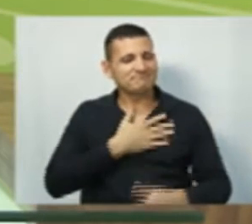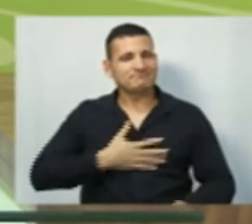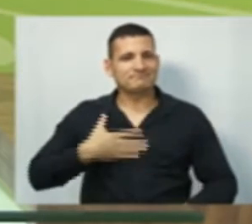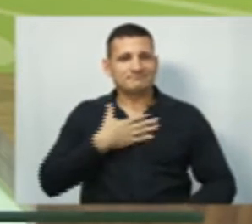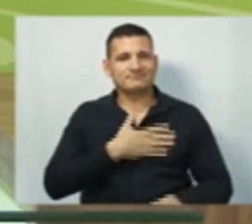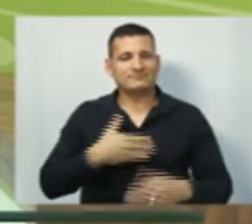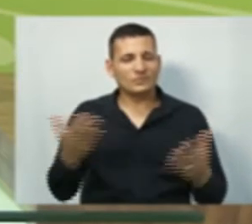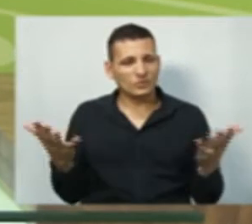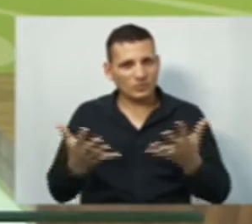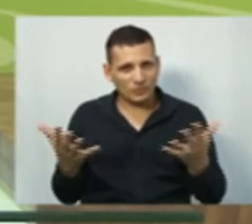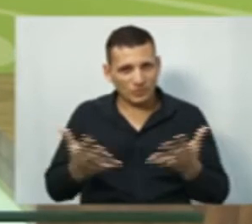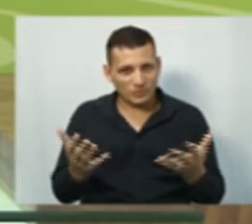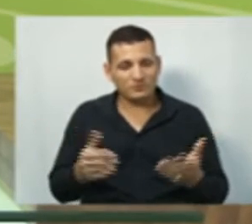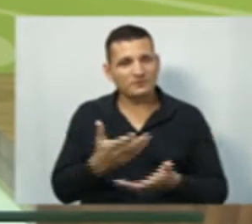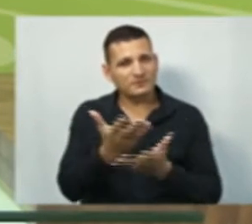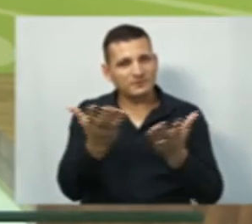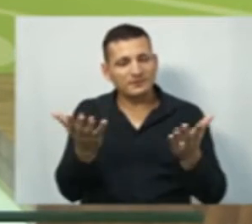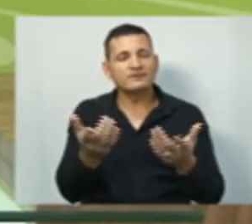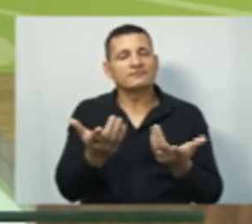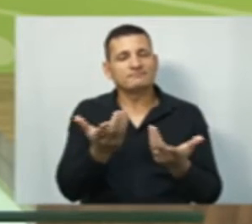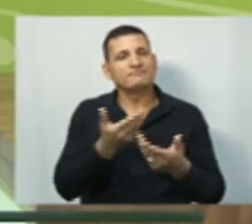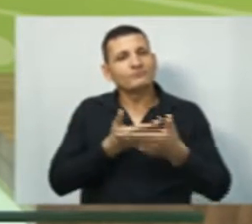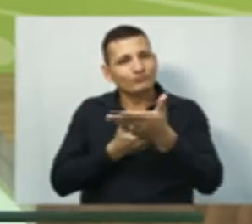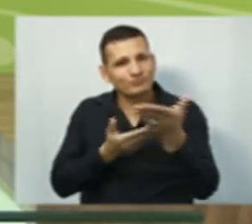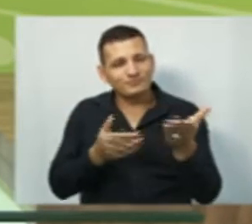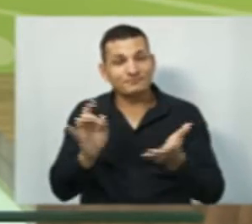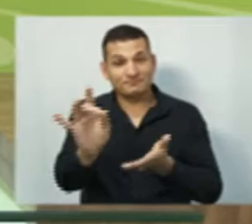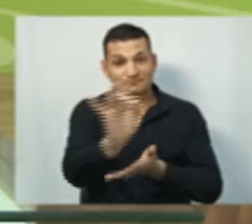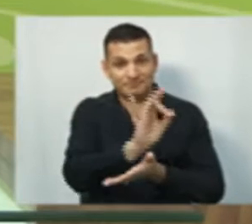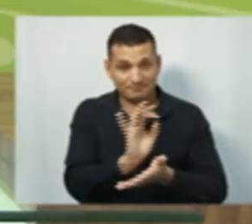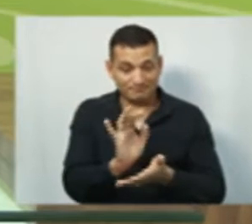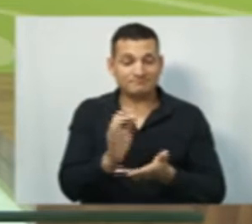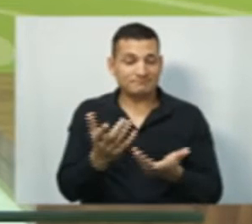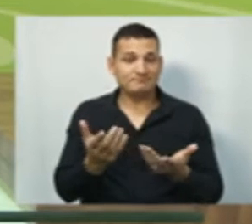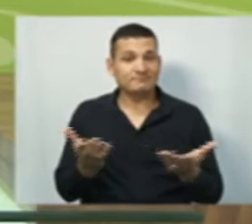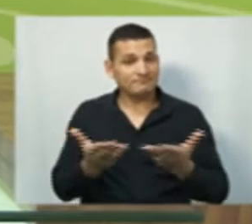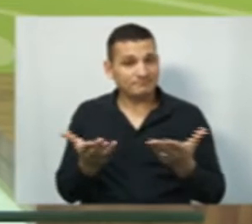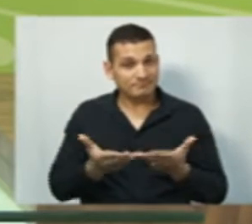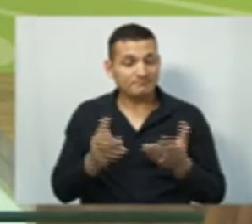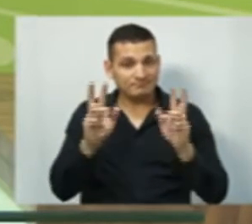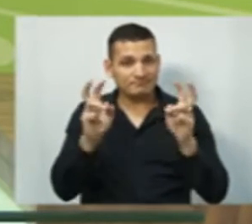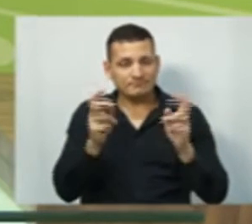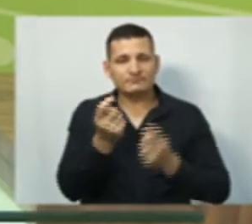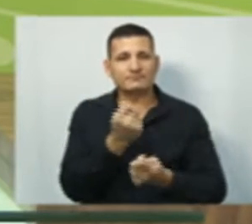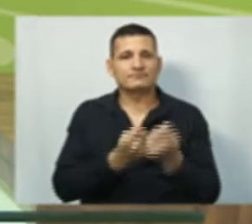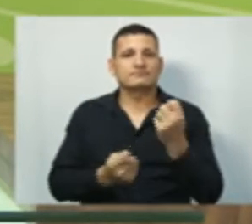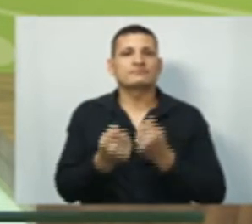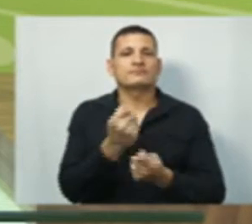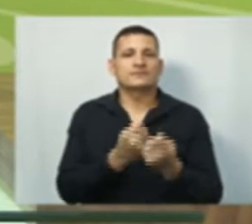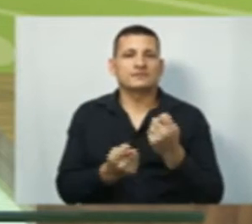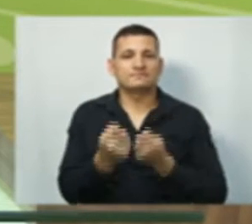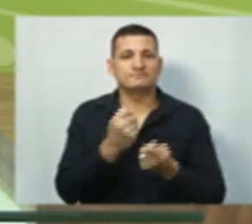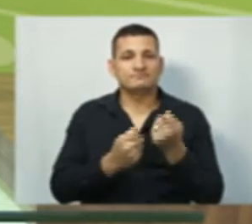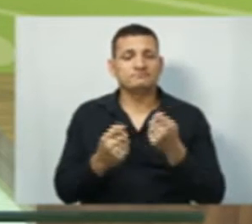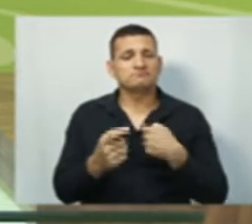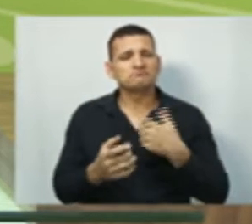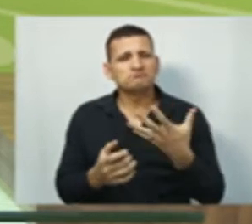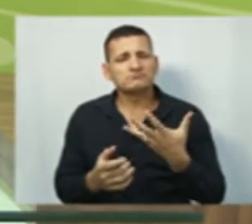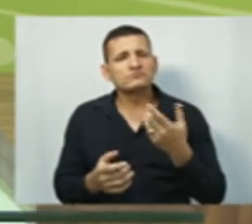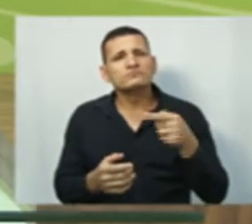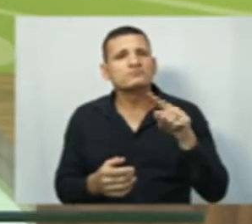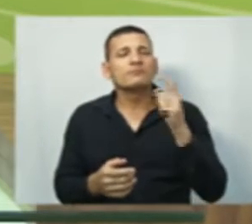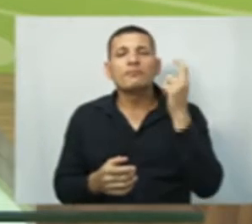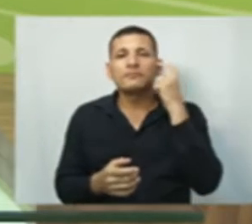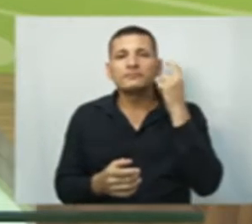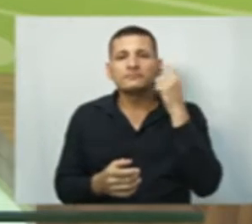com vocês, estar com os professores aí da sala, cada um de vocês conversando sobre economia. E eu gostaria que você já começasse a pensar aí o